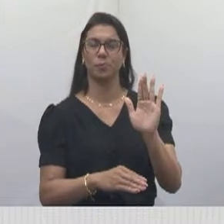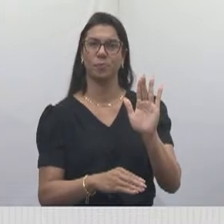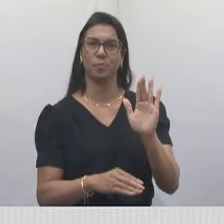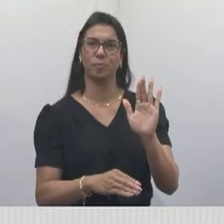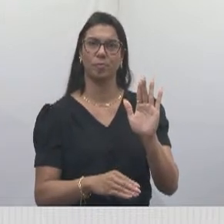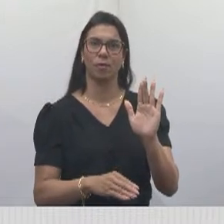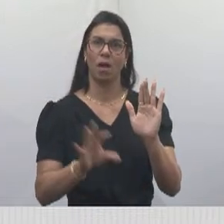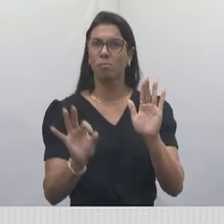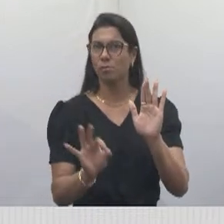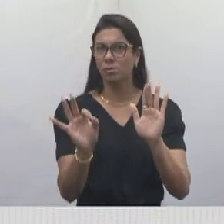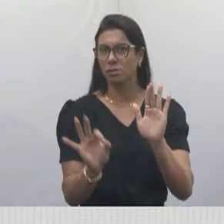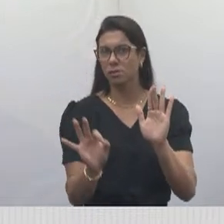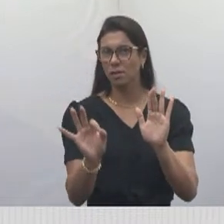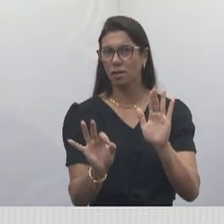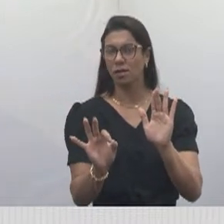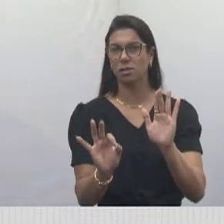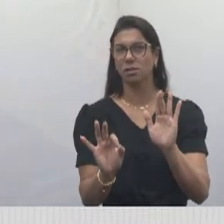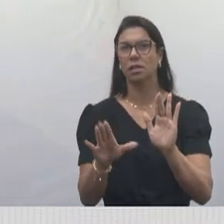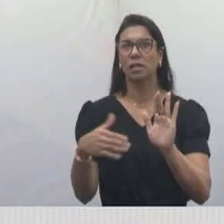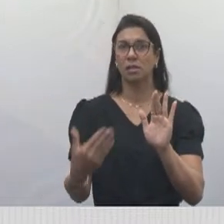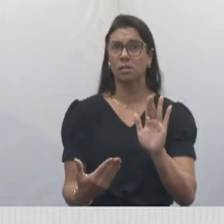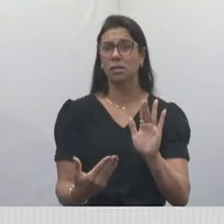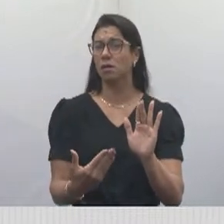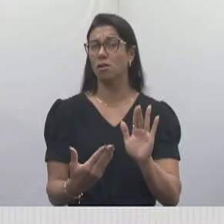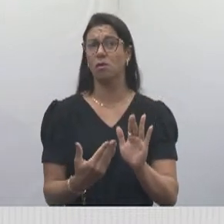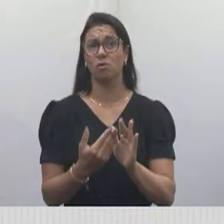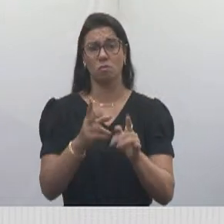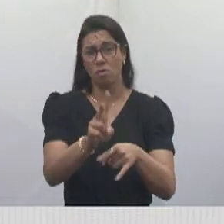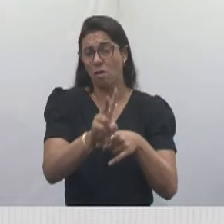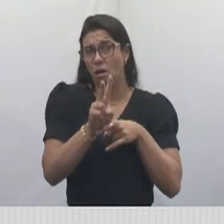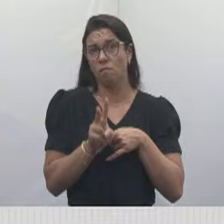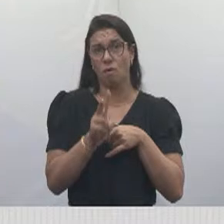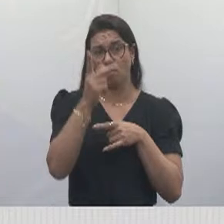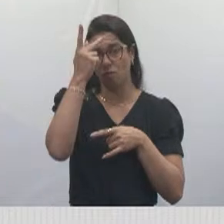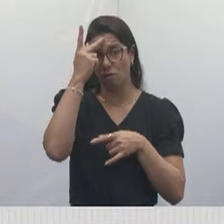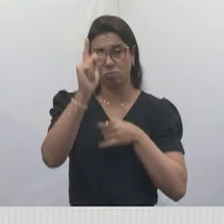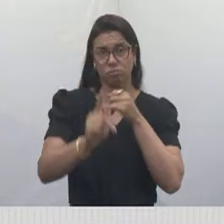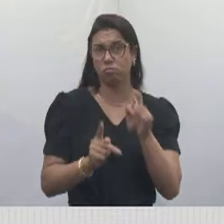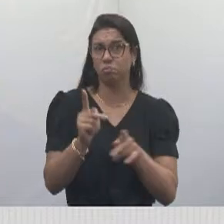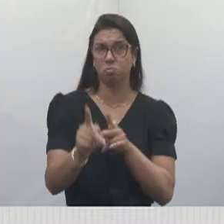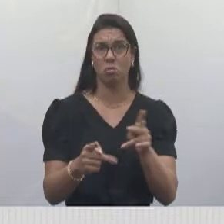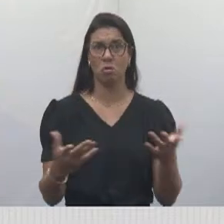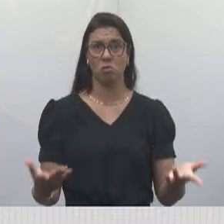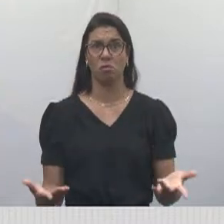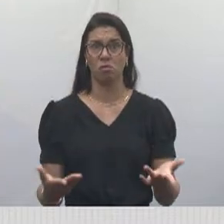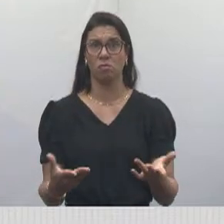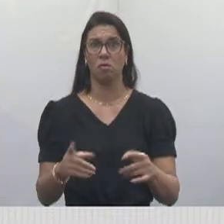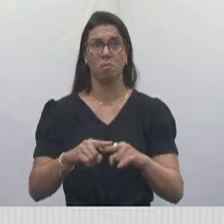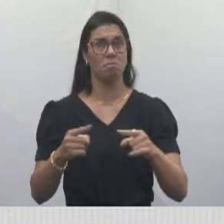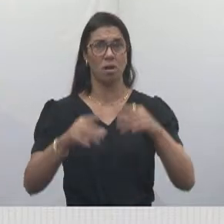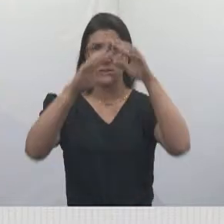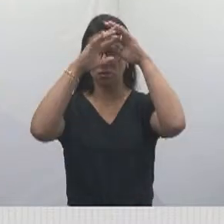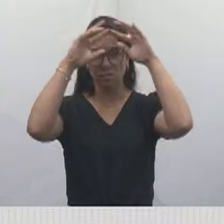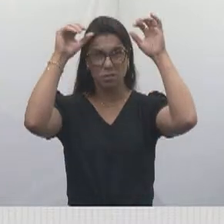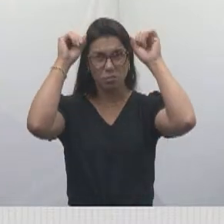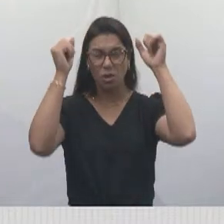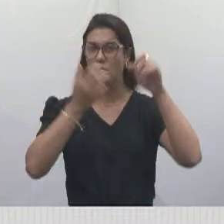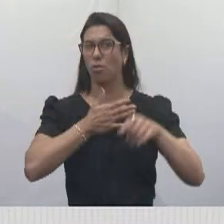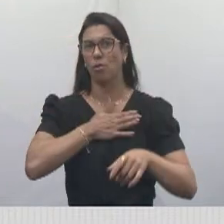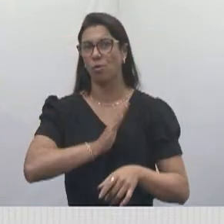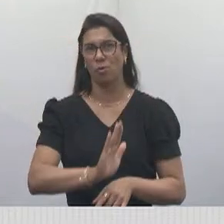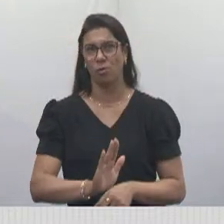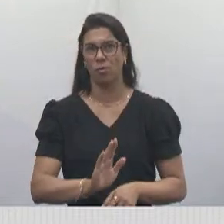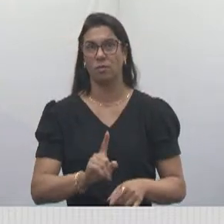nas licitações, na execução do orçamento, devolveu para o município. Isso é absolutamente natural, mas o tribunal coloca como